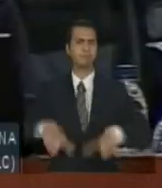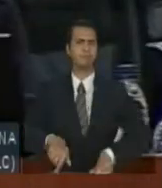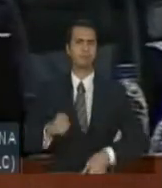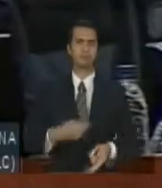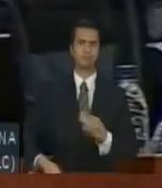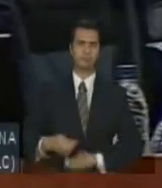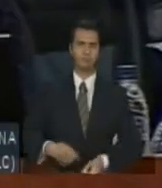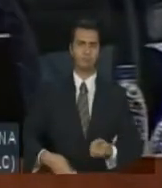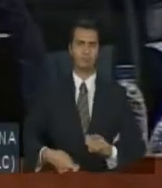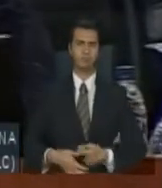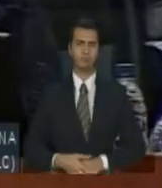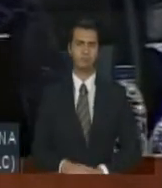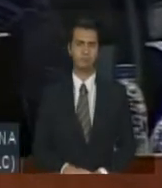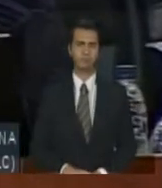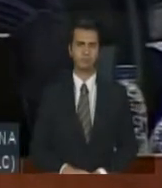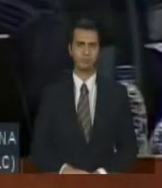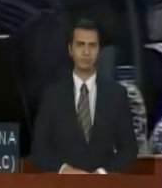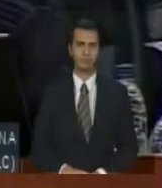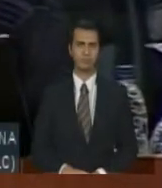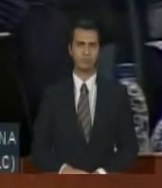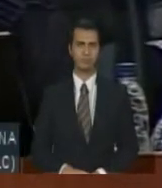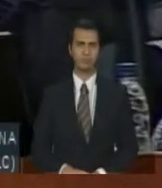Uma recessão que,